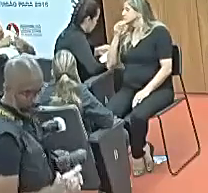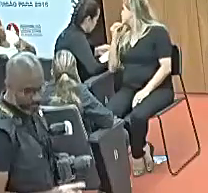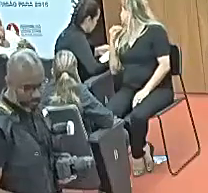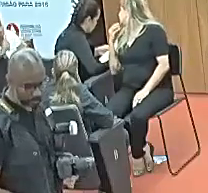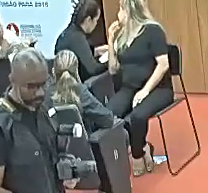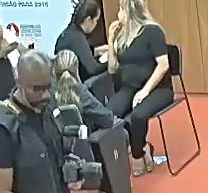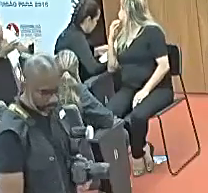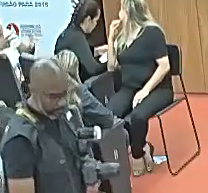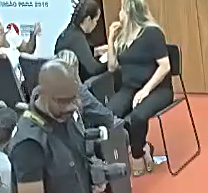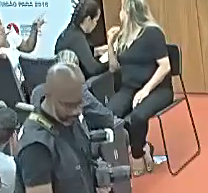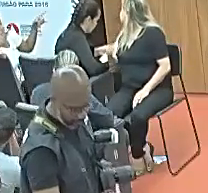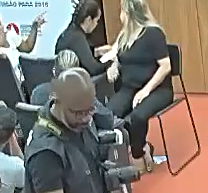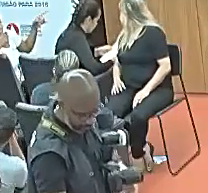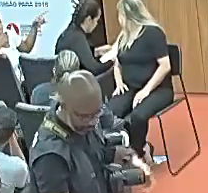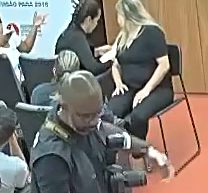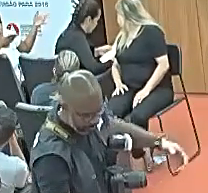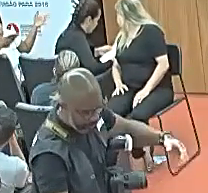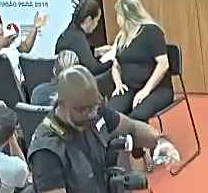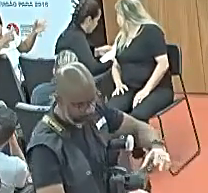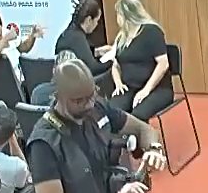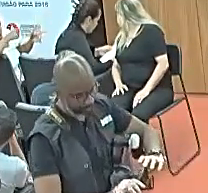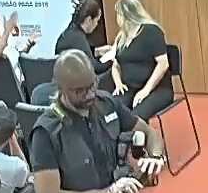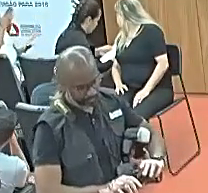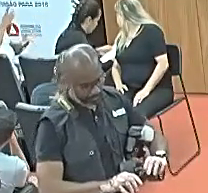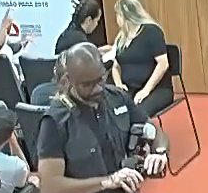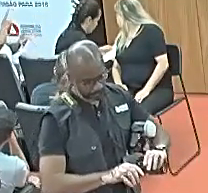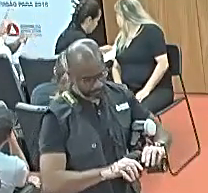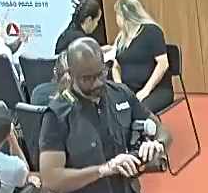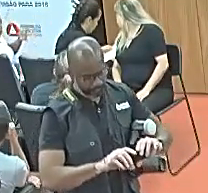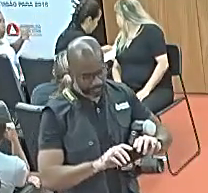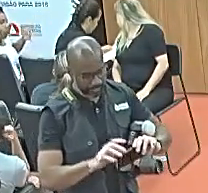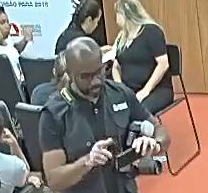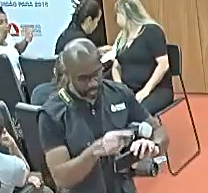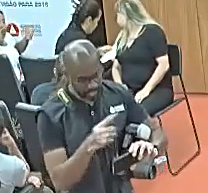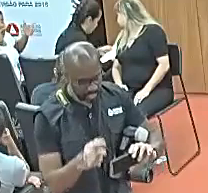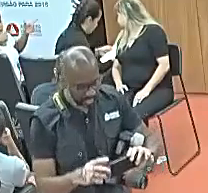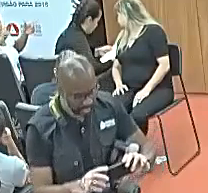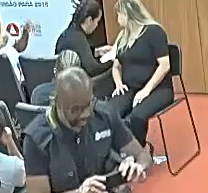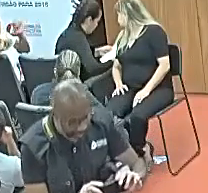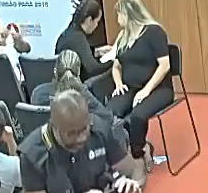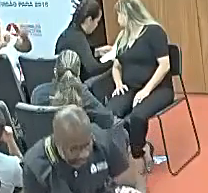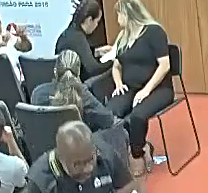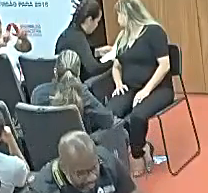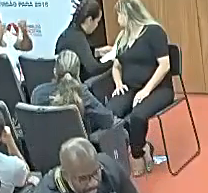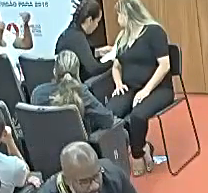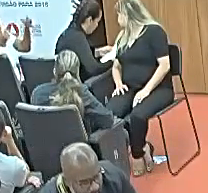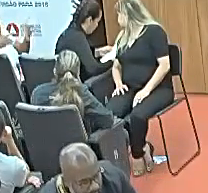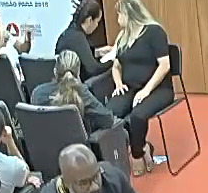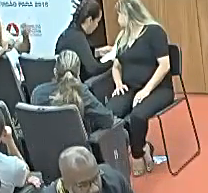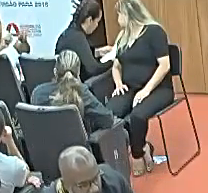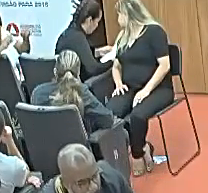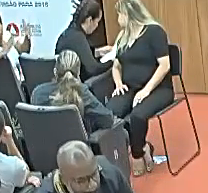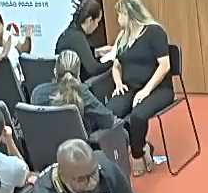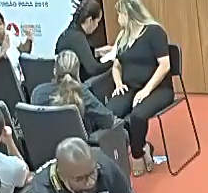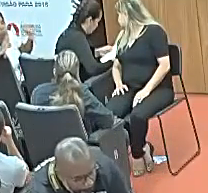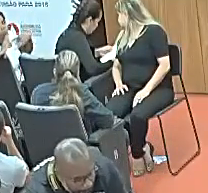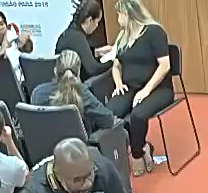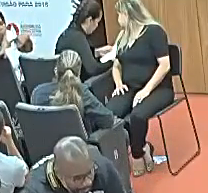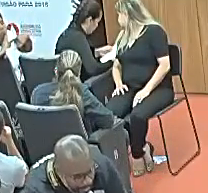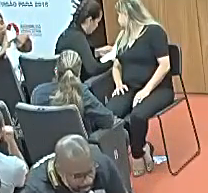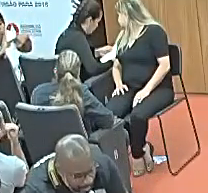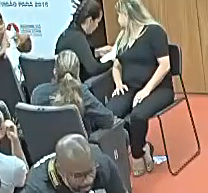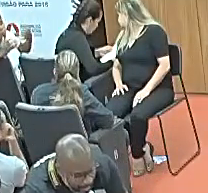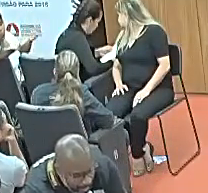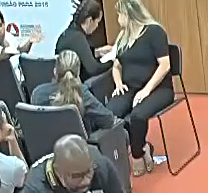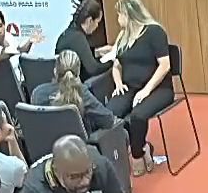questão já reafirmação da educação ser pública e gratuita vai no sentido de evitar uma merreca de mercantilização da educação